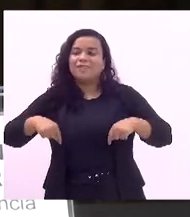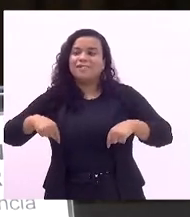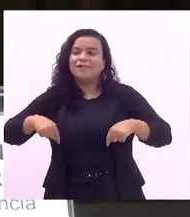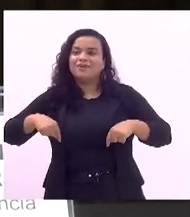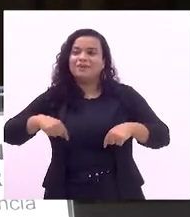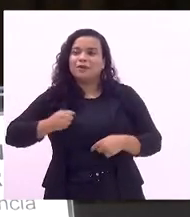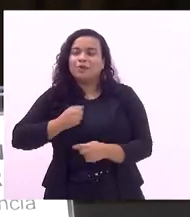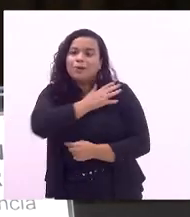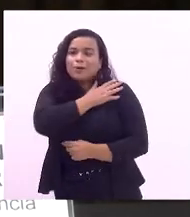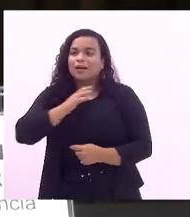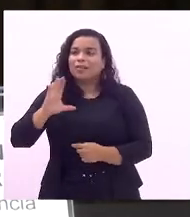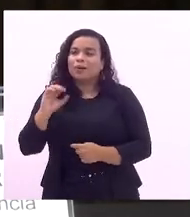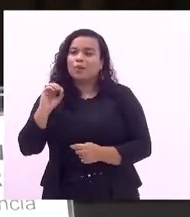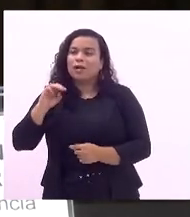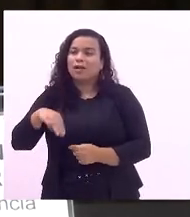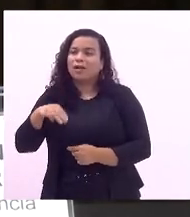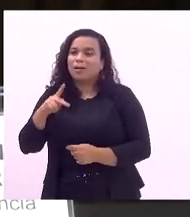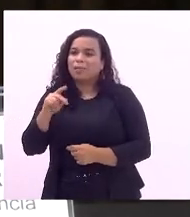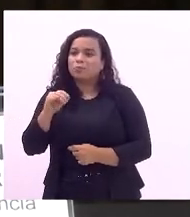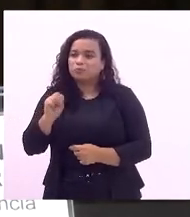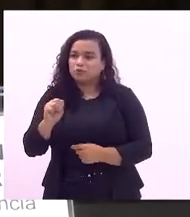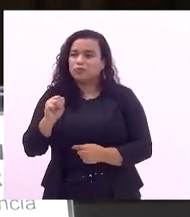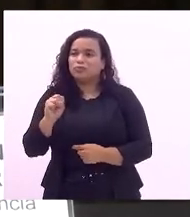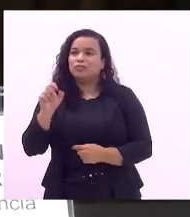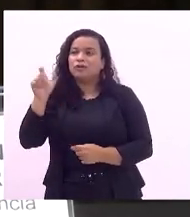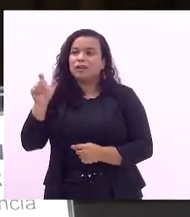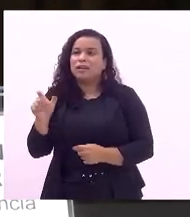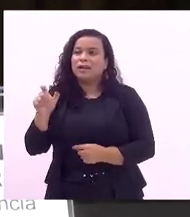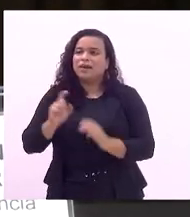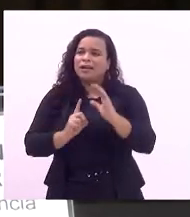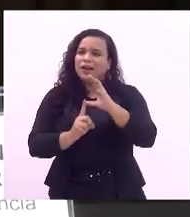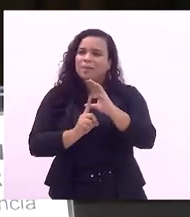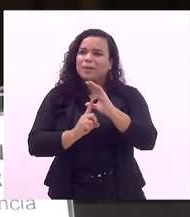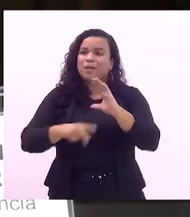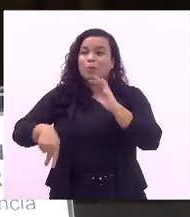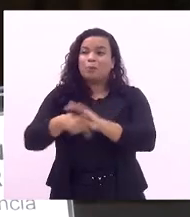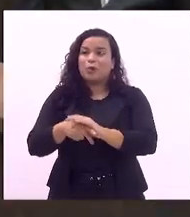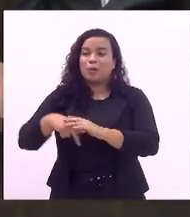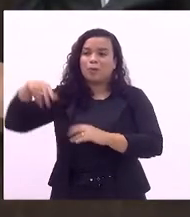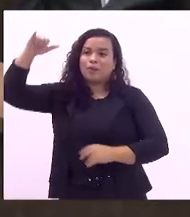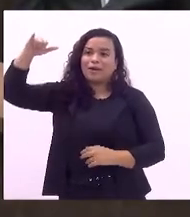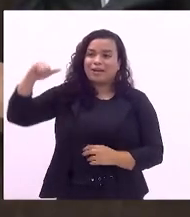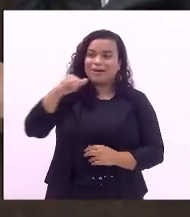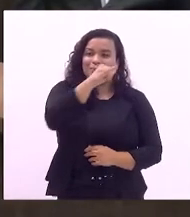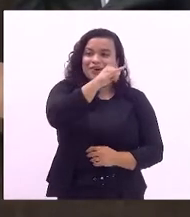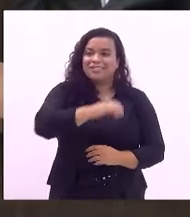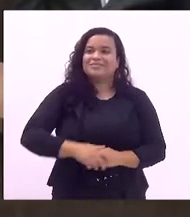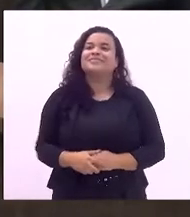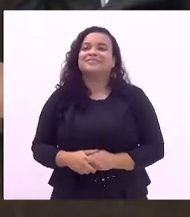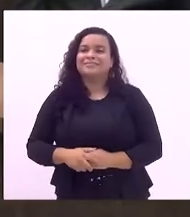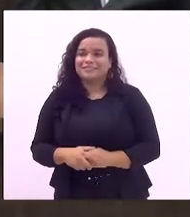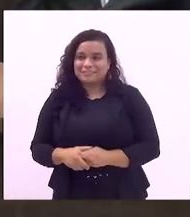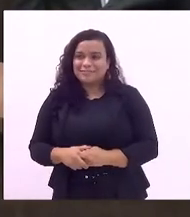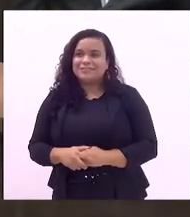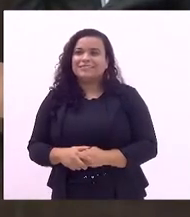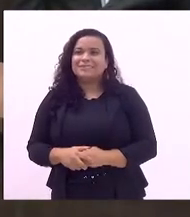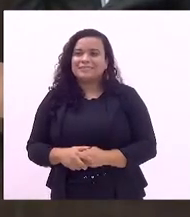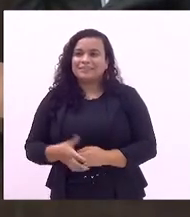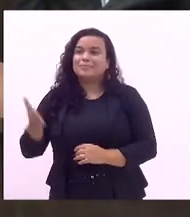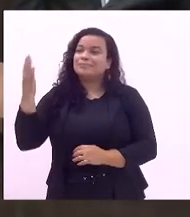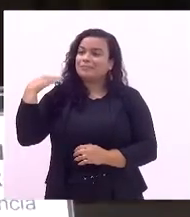Coronel Campos Capelão reformado da Aeronáutica que numa certa ocasião